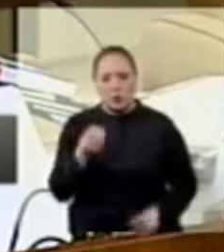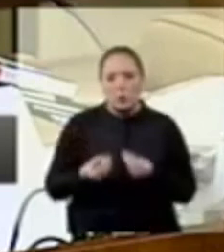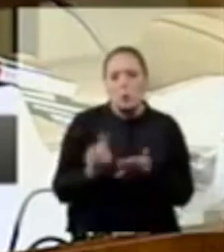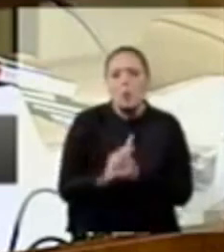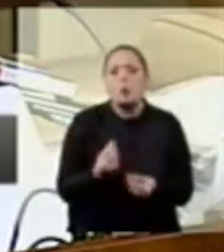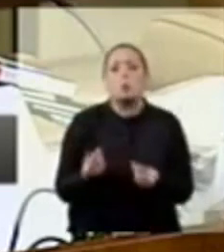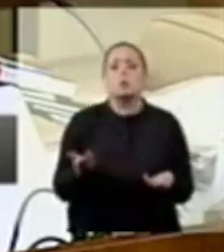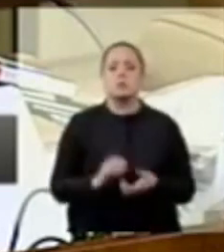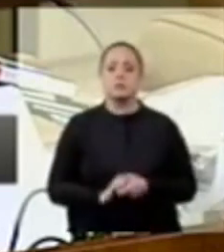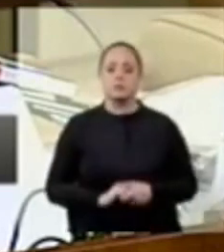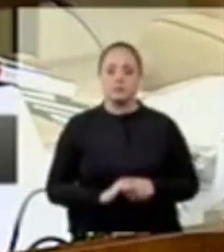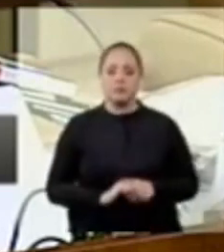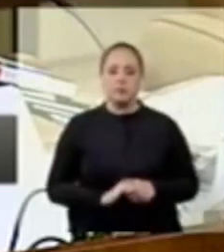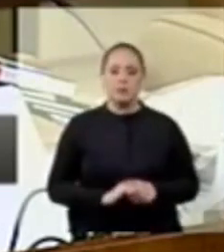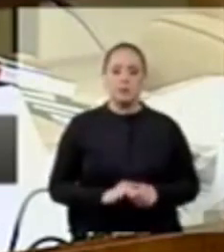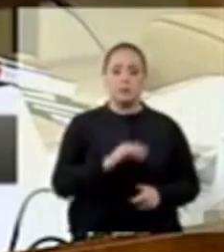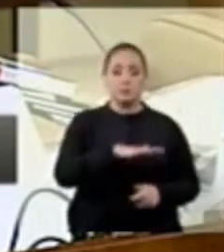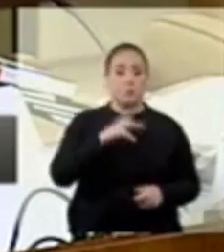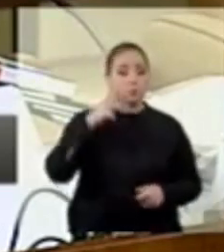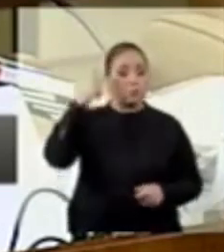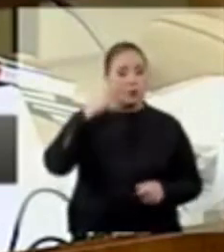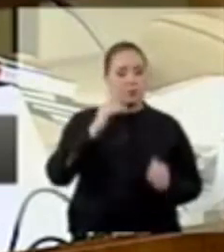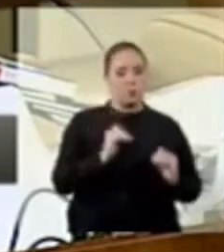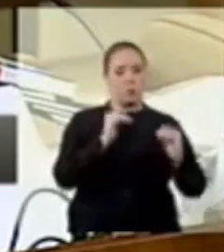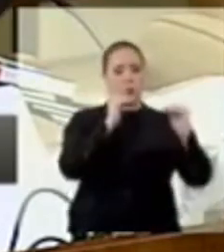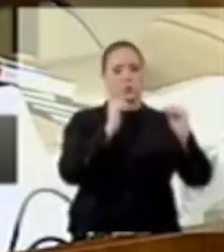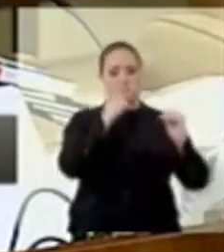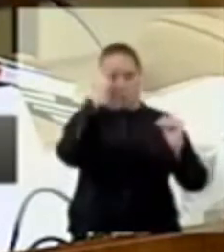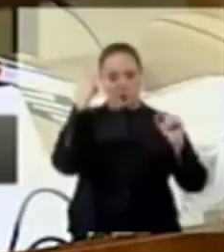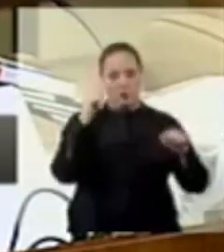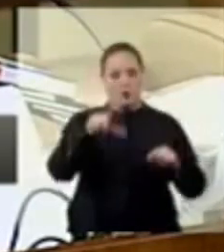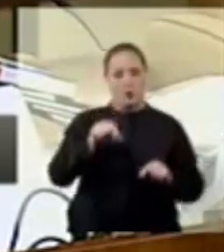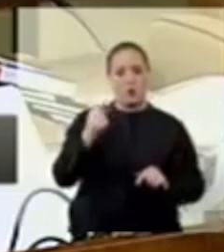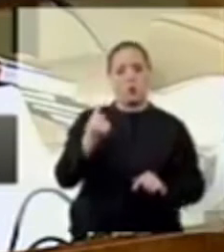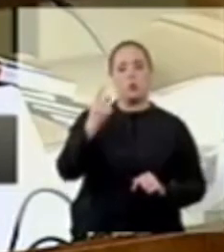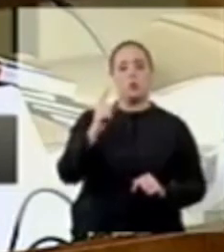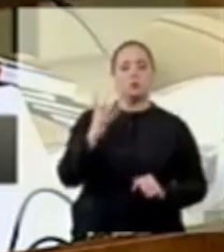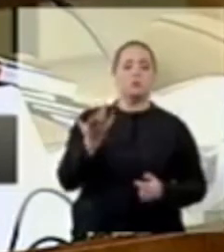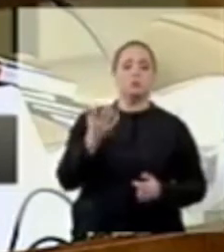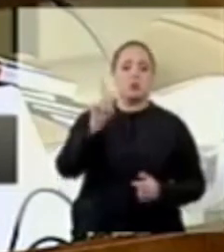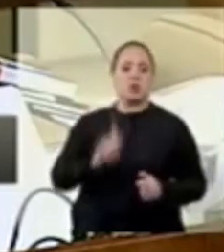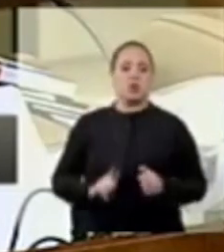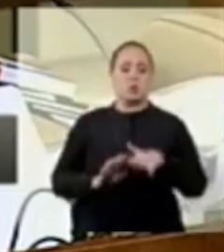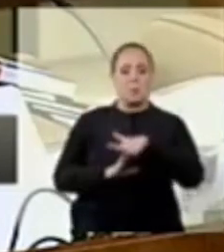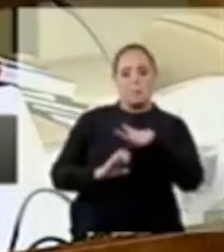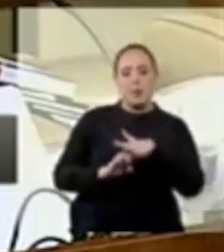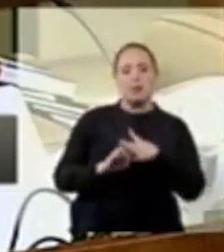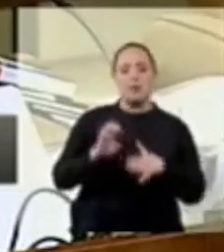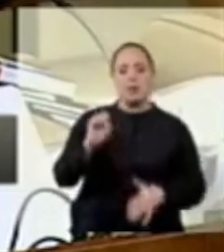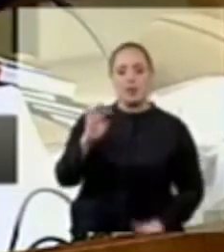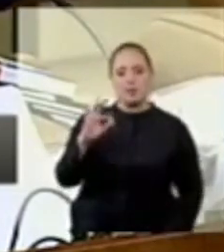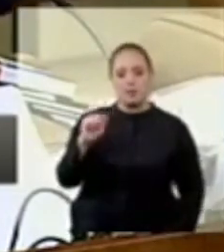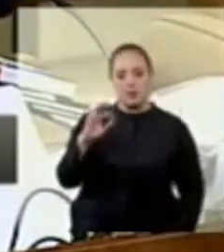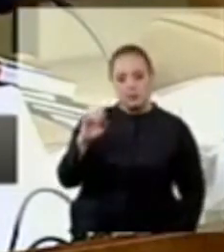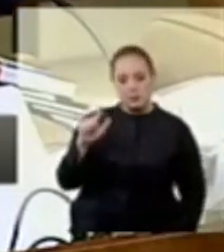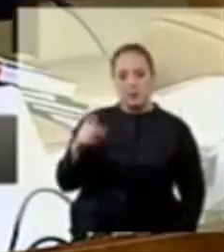assim o agente político relevante nomeia o dirigente de empresa estatal o ministro de estado